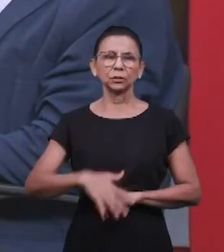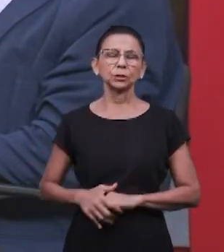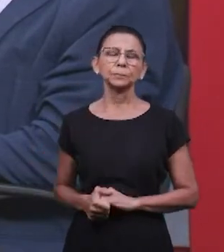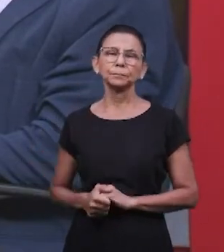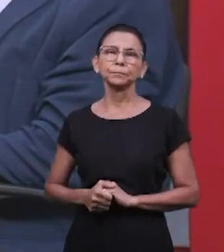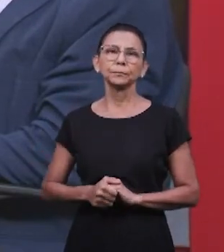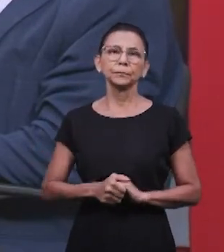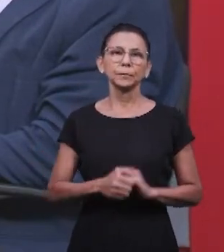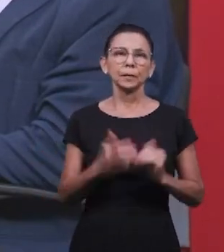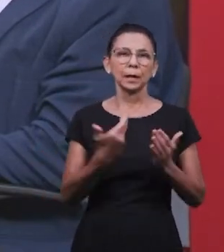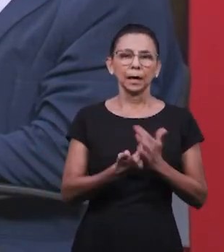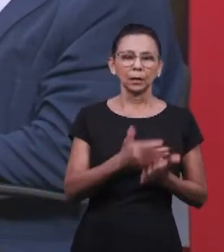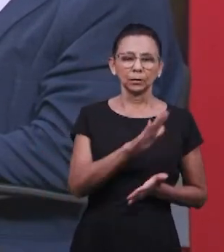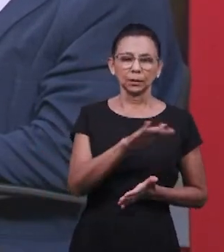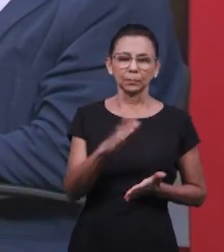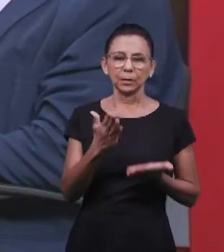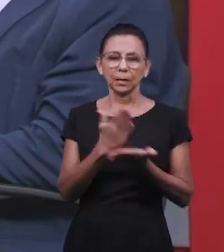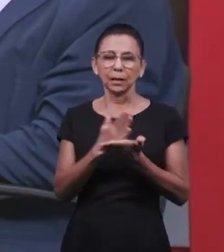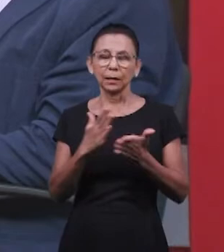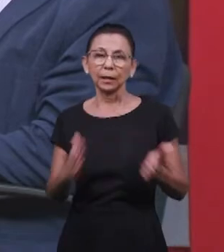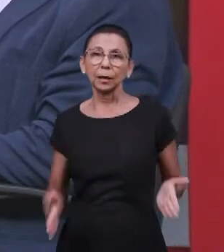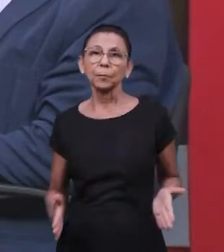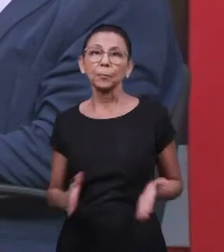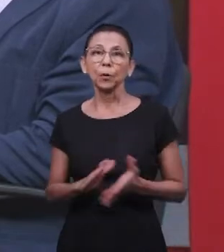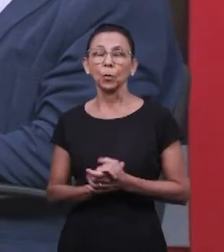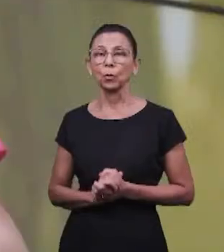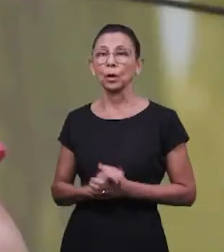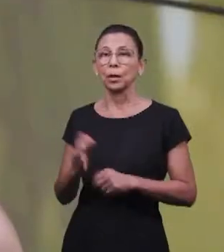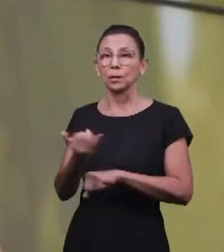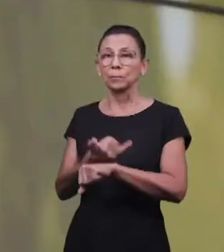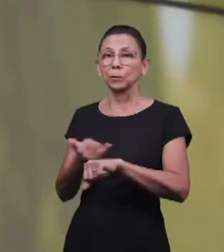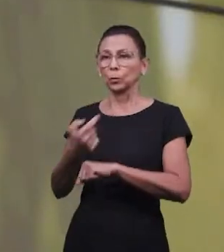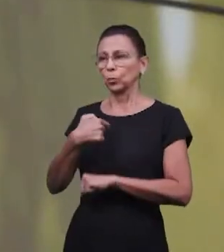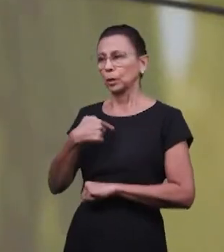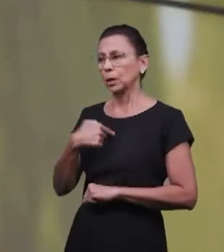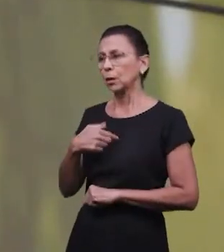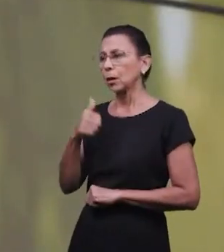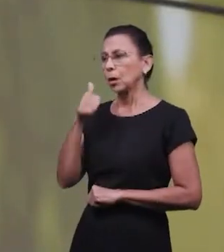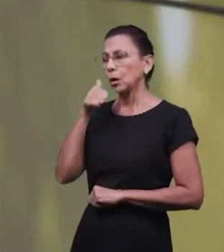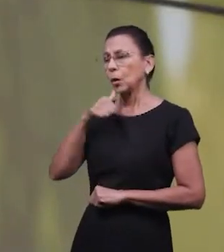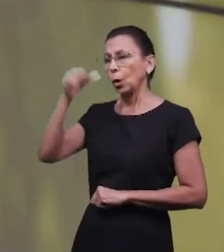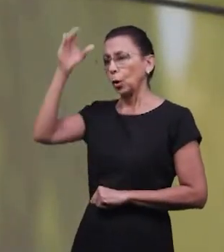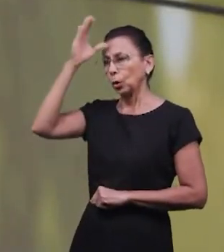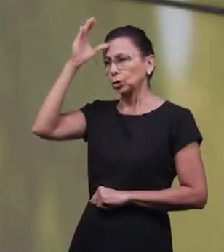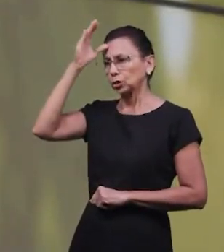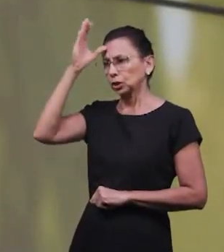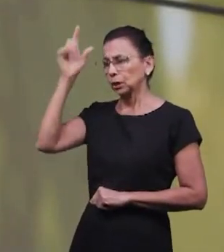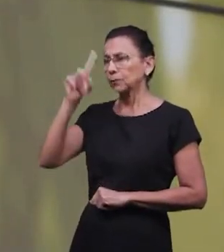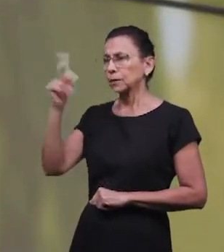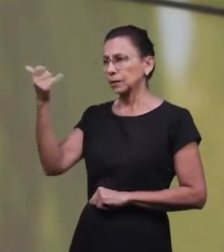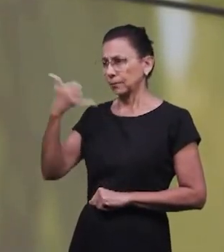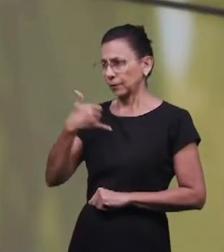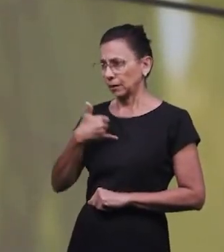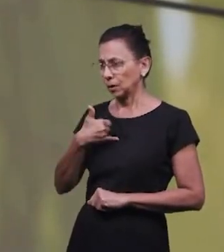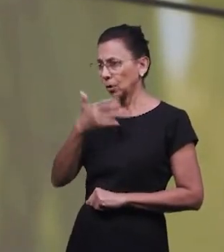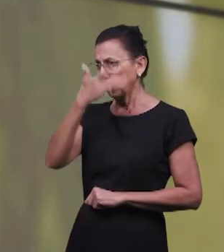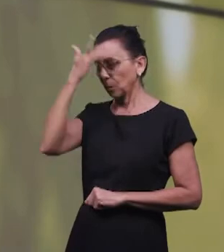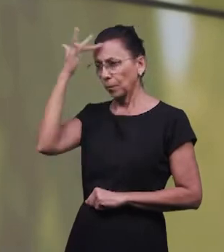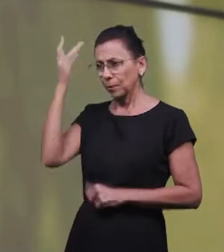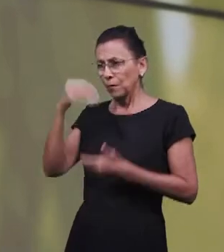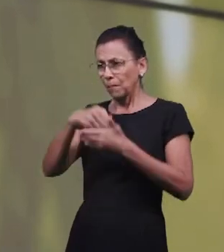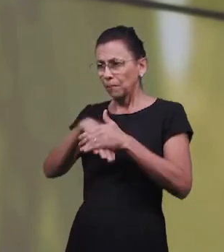veio correndo e nos disse assim, ô tia, você não falou que tem pessoas que estão viciadas no celular? Na minha casa é